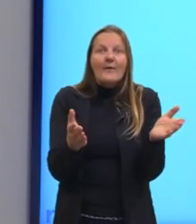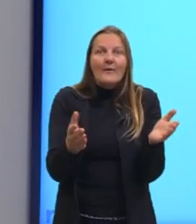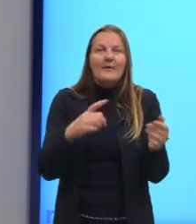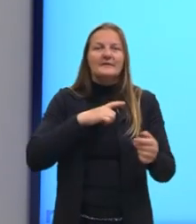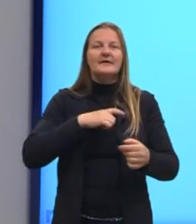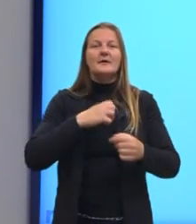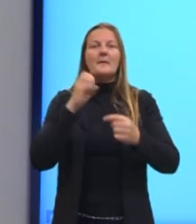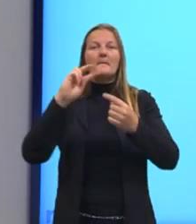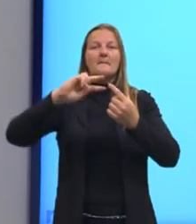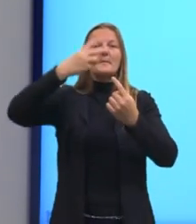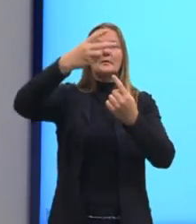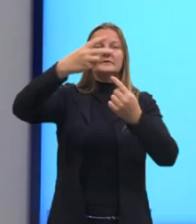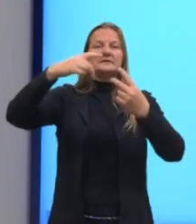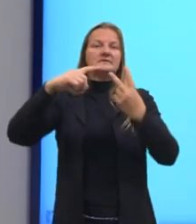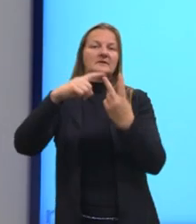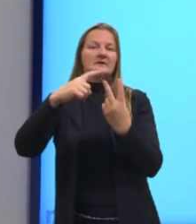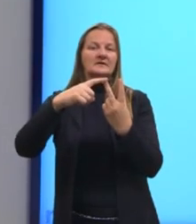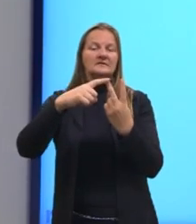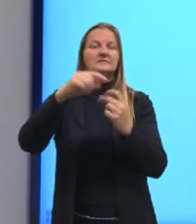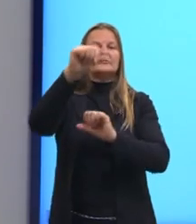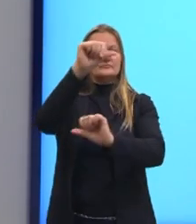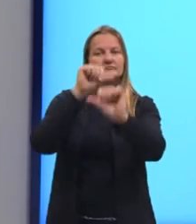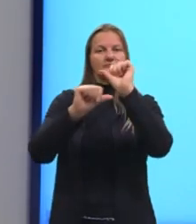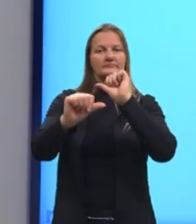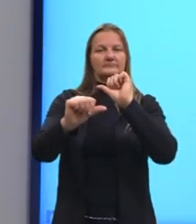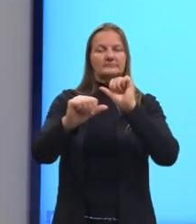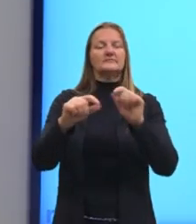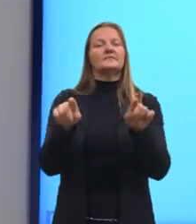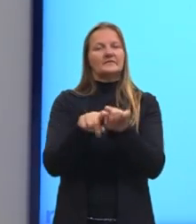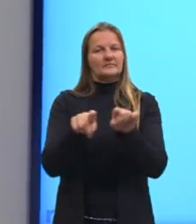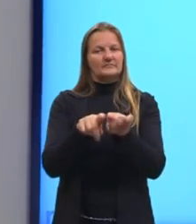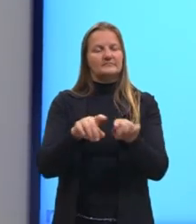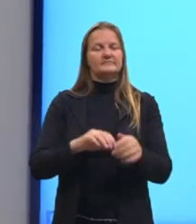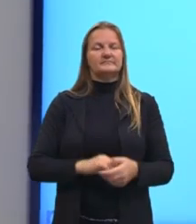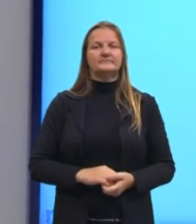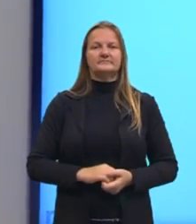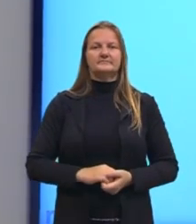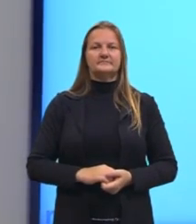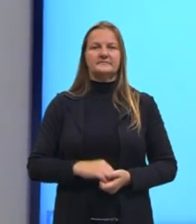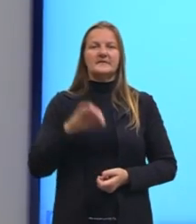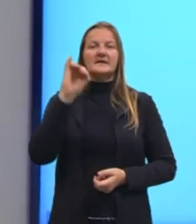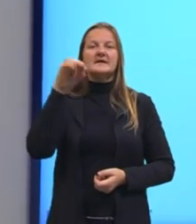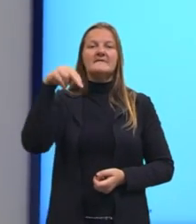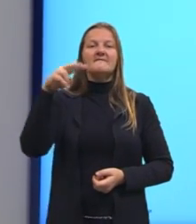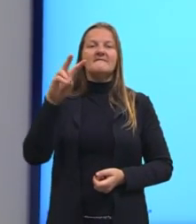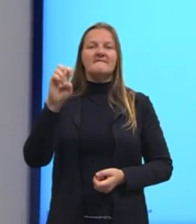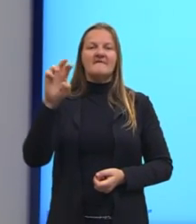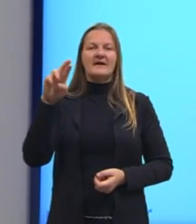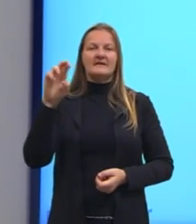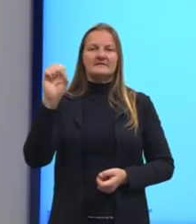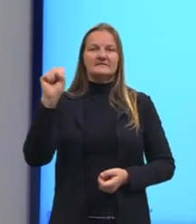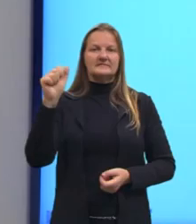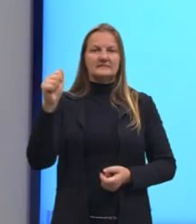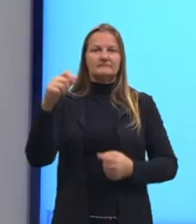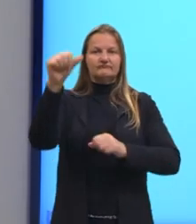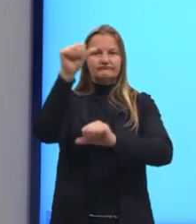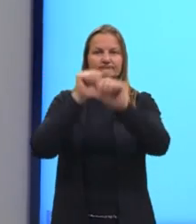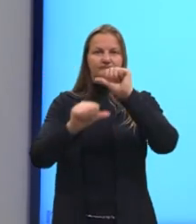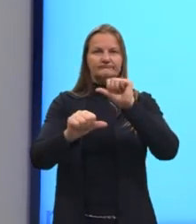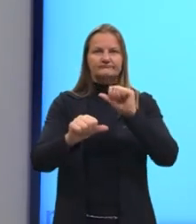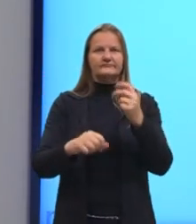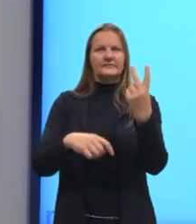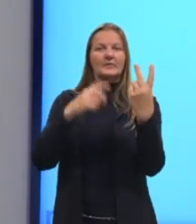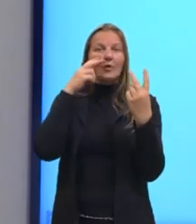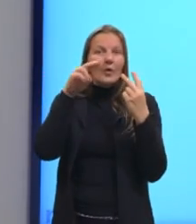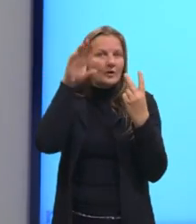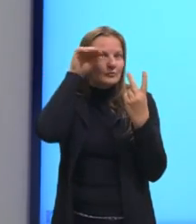agora a gente tem a potência EA raiz que são as operações inversas Aqui nós temos a raiz